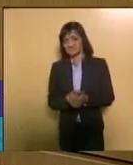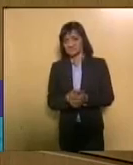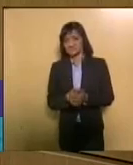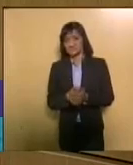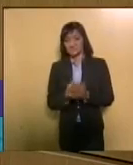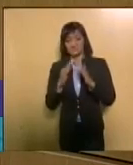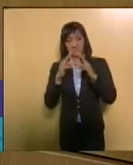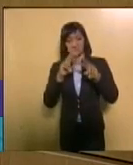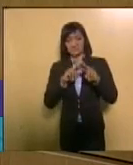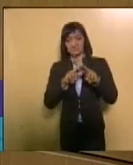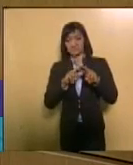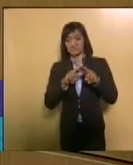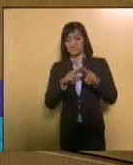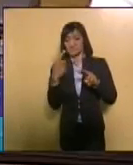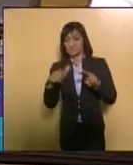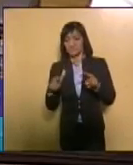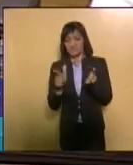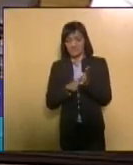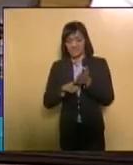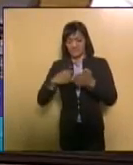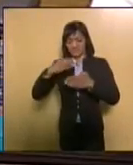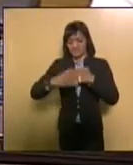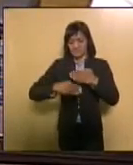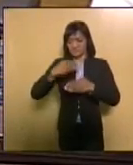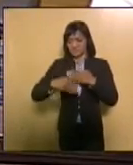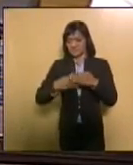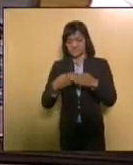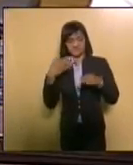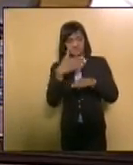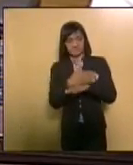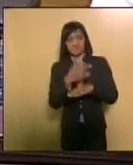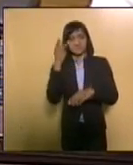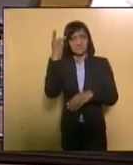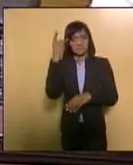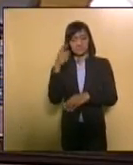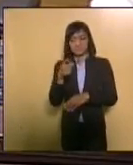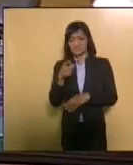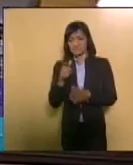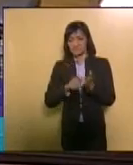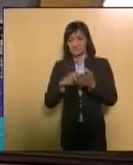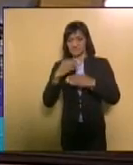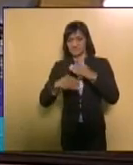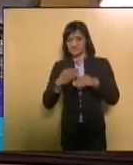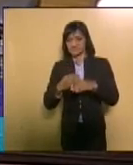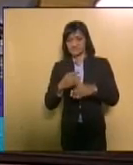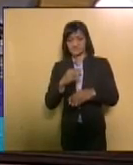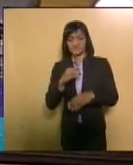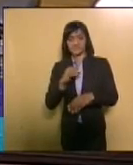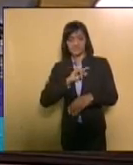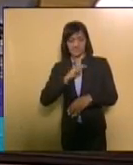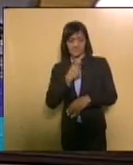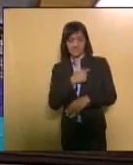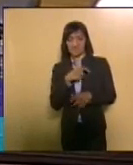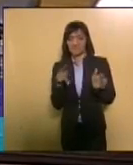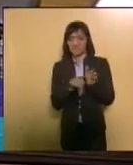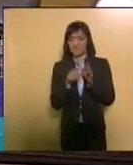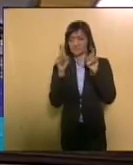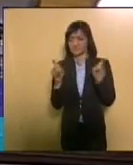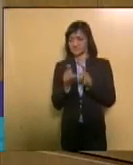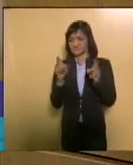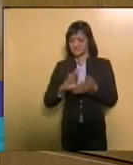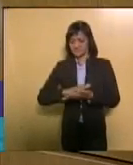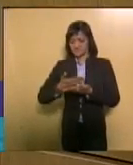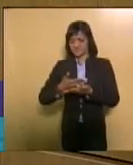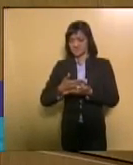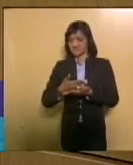delegacia São Paulo é um estado que se você chegar numa delegacia de Periferia os delegados levam seus próprios computadores eu tô falando